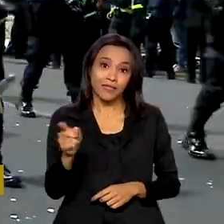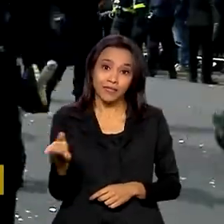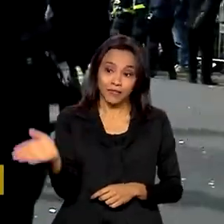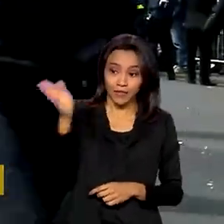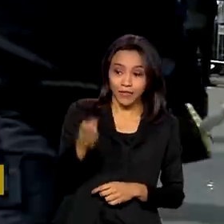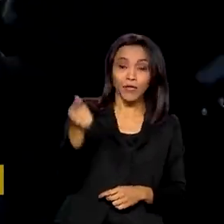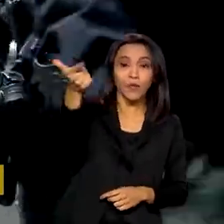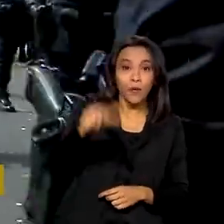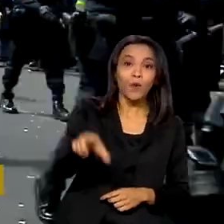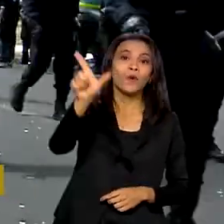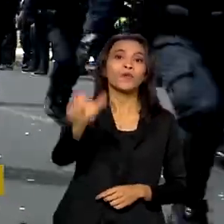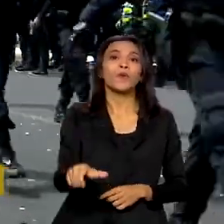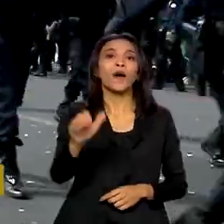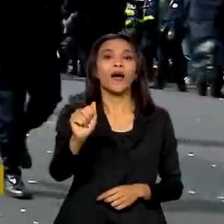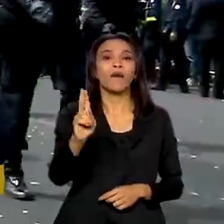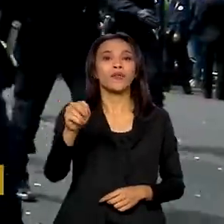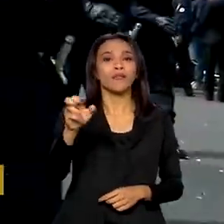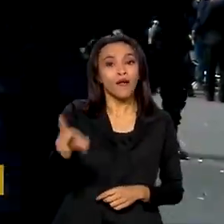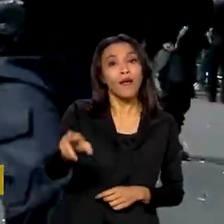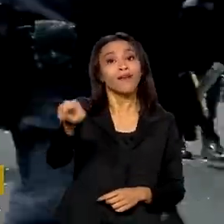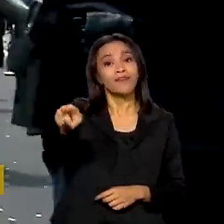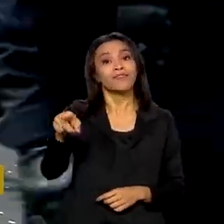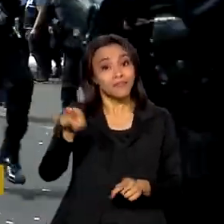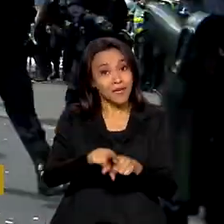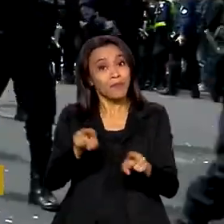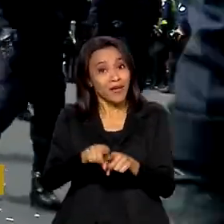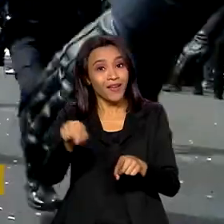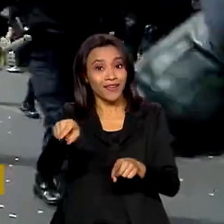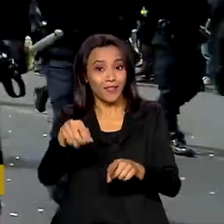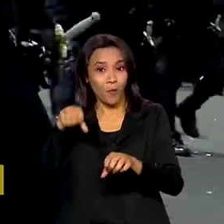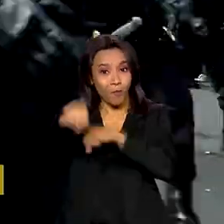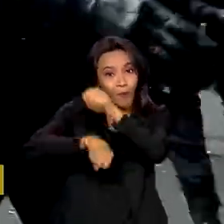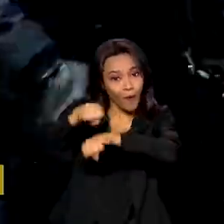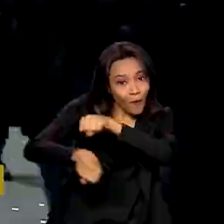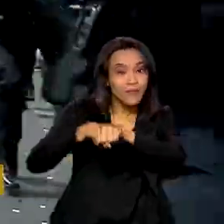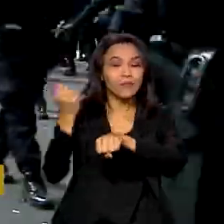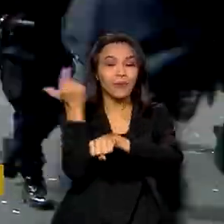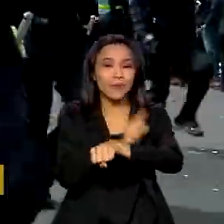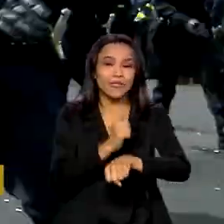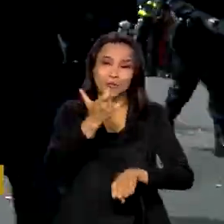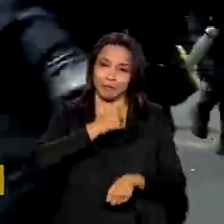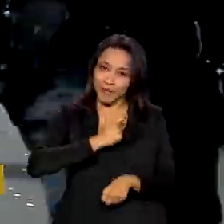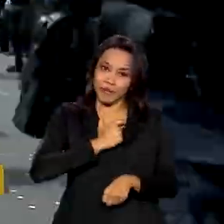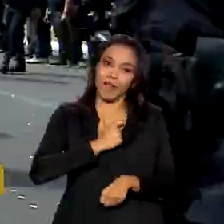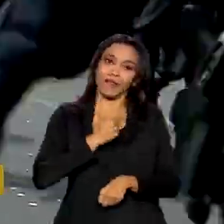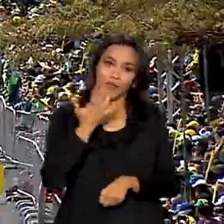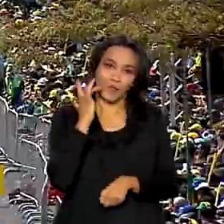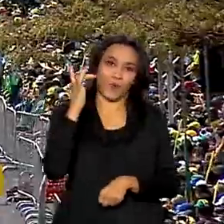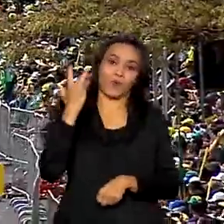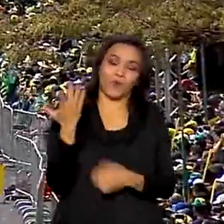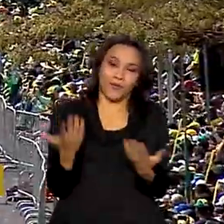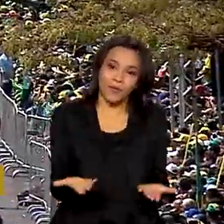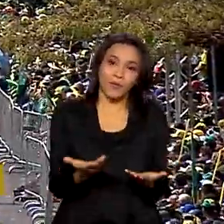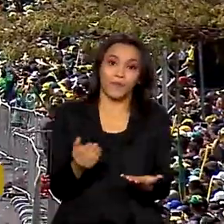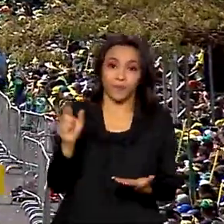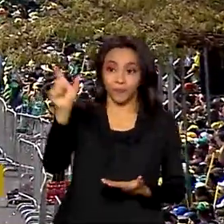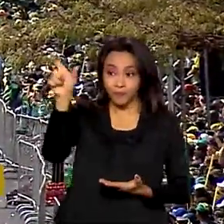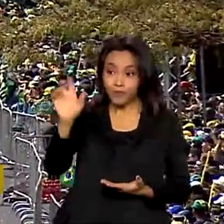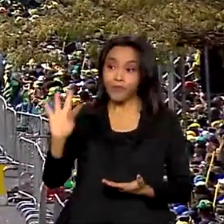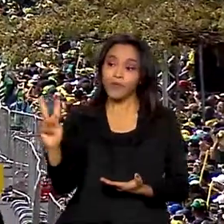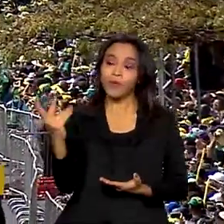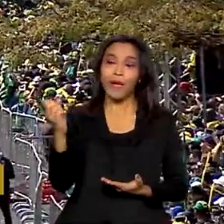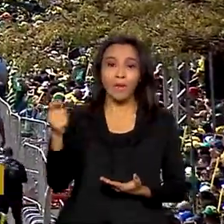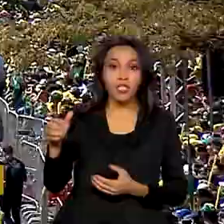com o bronze. Foram as três medalhas do Brasil no boxe nas Olimpíadas do ano passado. Uma medalha de ouro, portanto, do Herbert, uma